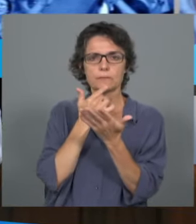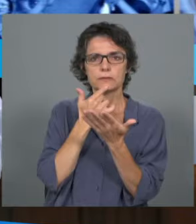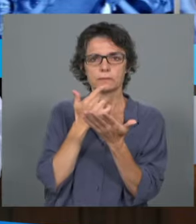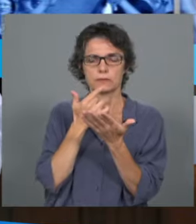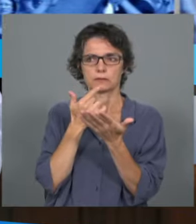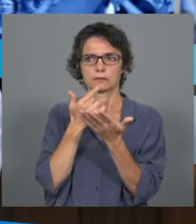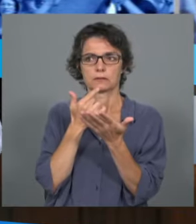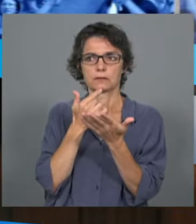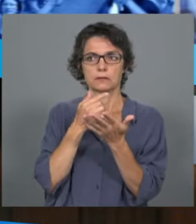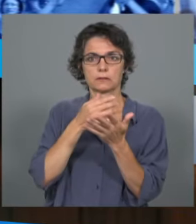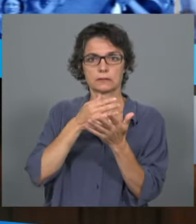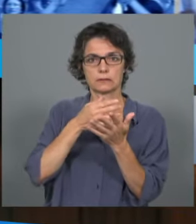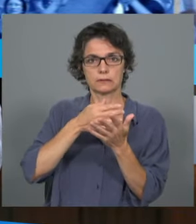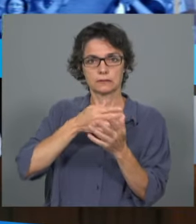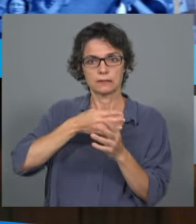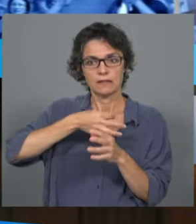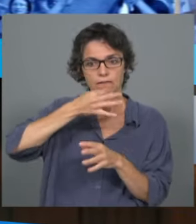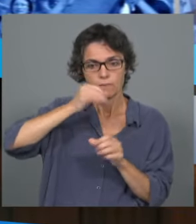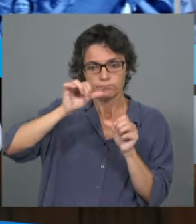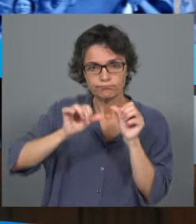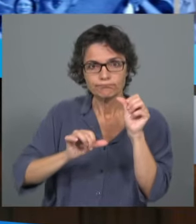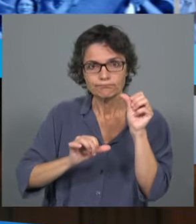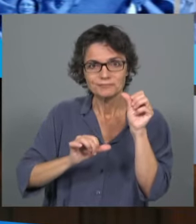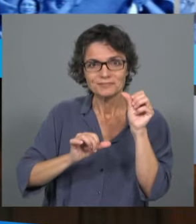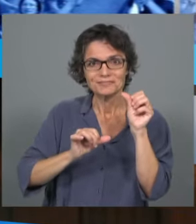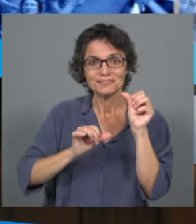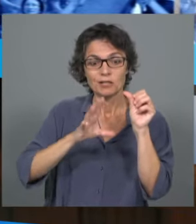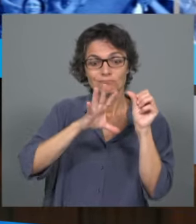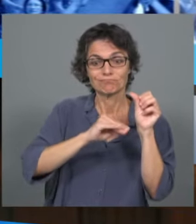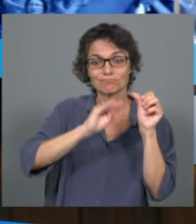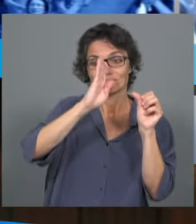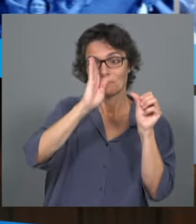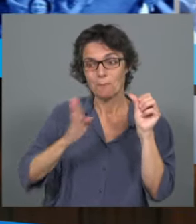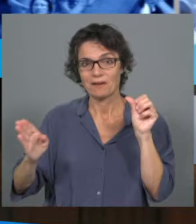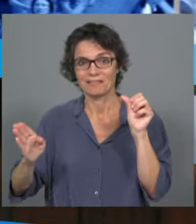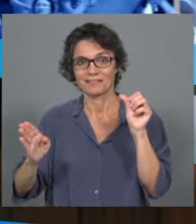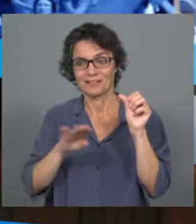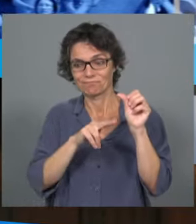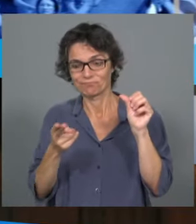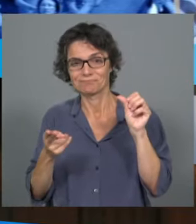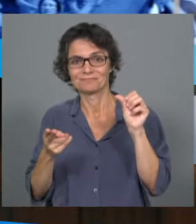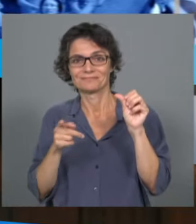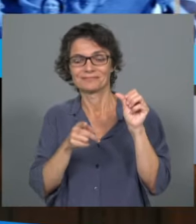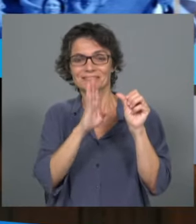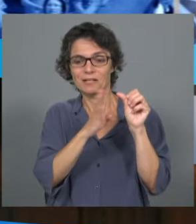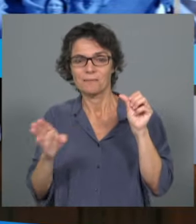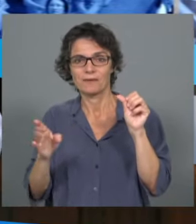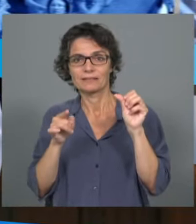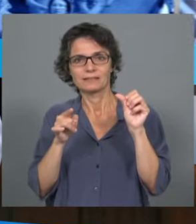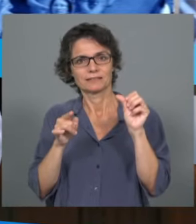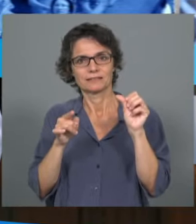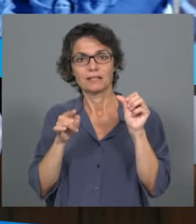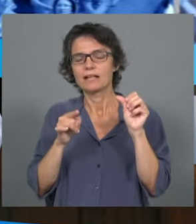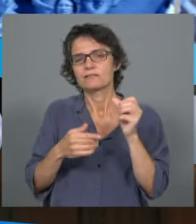discurso, mas começar a partir dali a mudar a realidade. É evidente, como o próprio cristianismo fez essa experiência desde o início, é